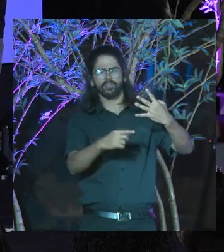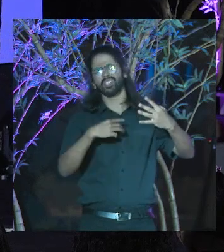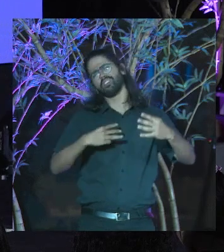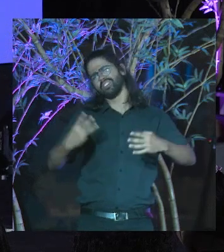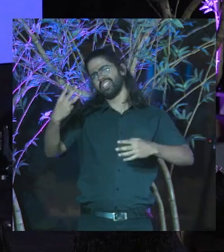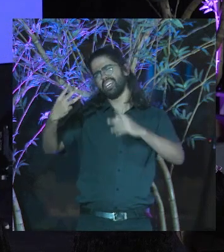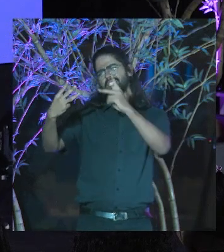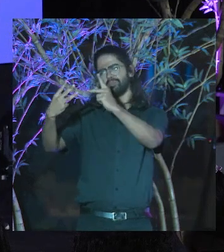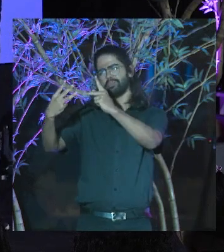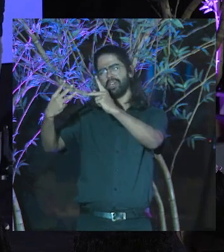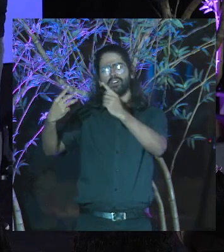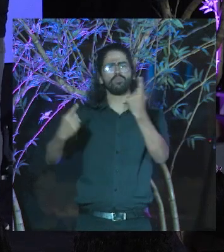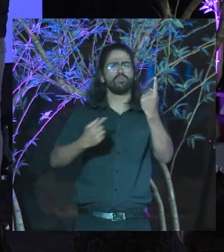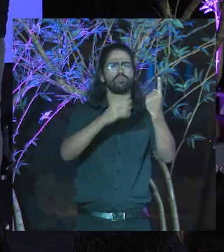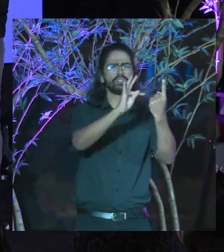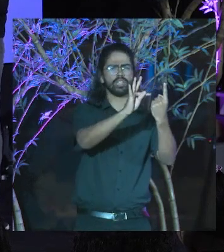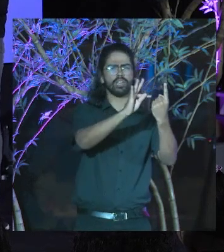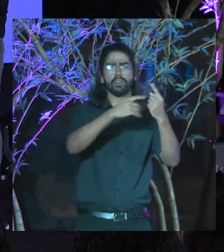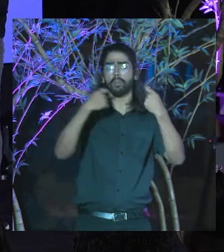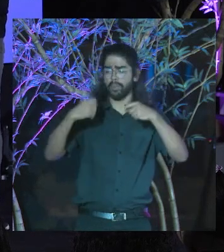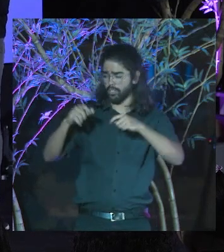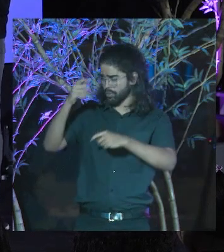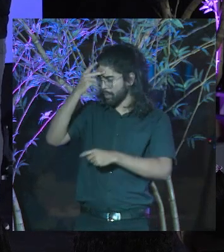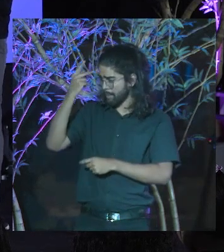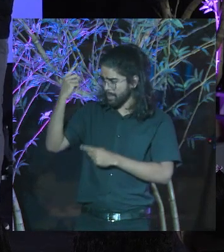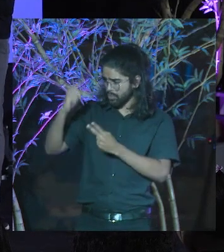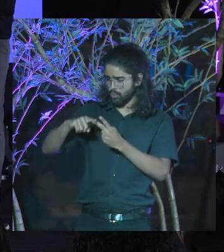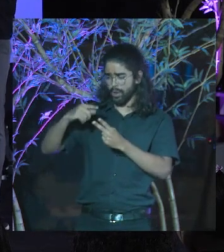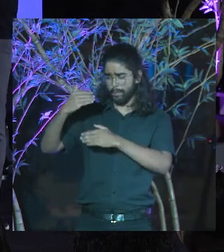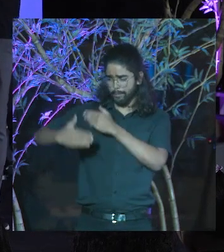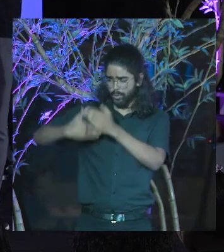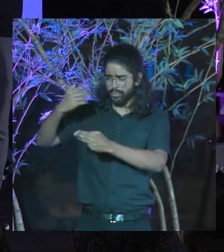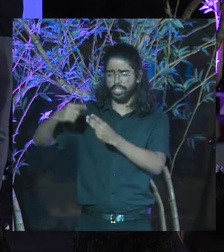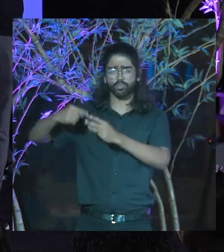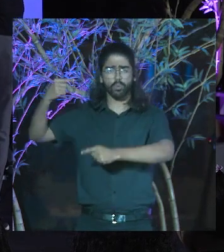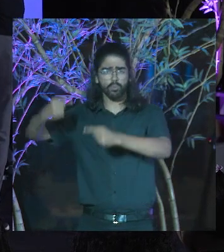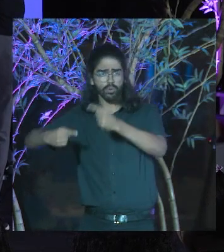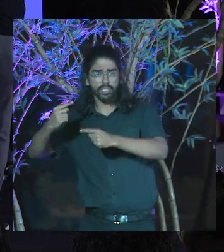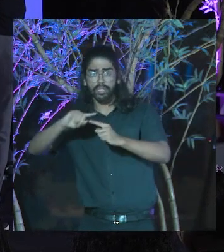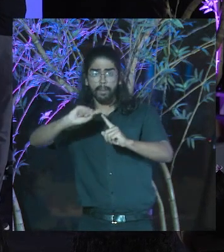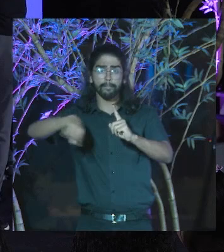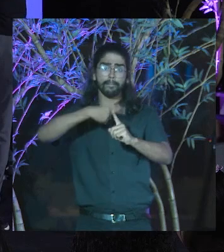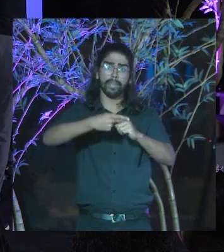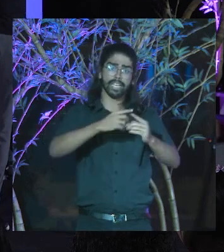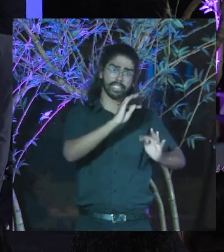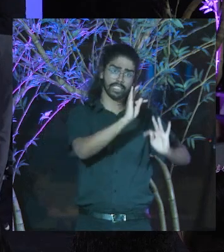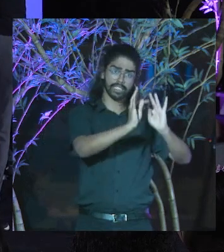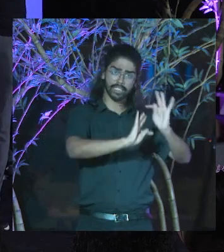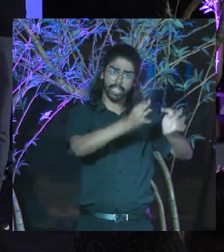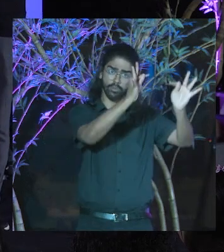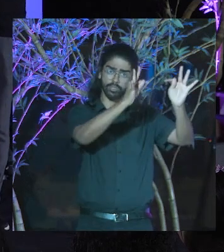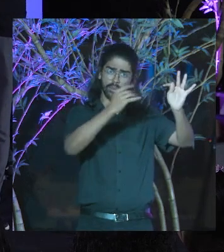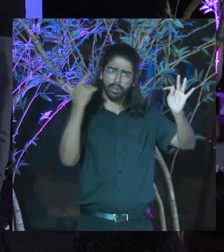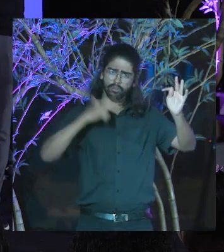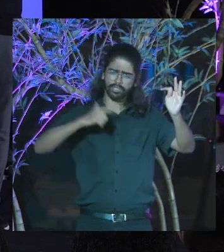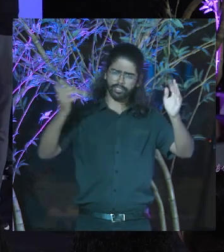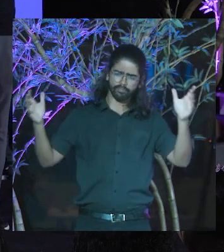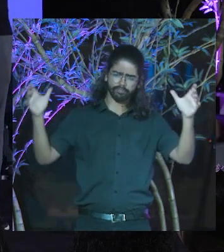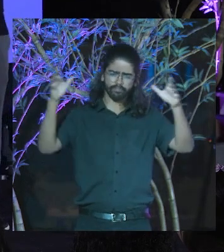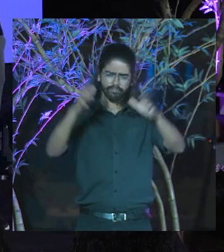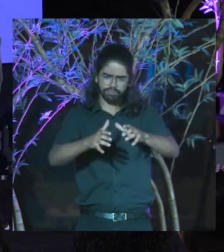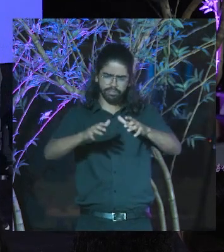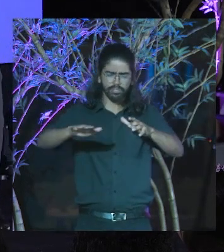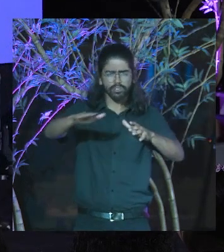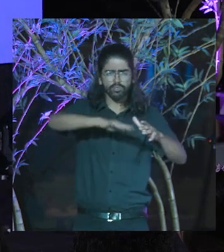em T, tá? Eu tenho que moldar pessoas, processos, políticas e tecnologias para conviver dentro de